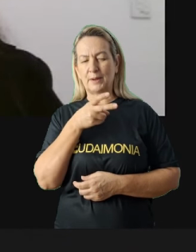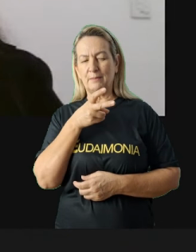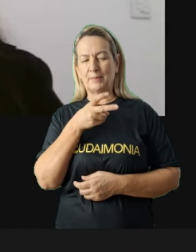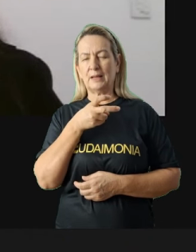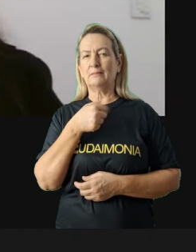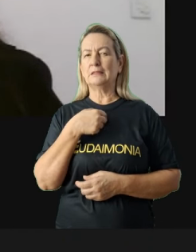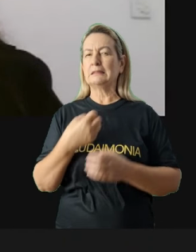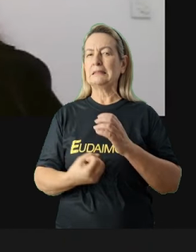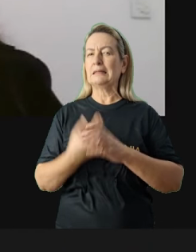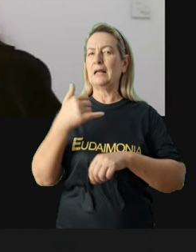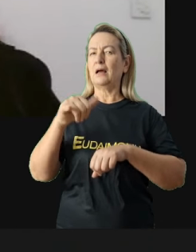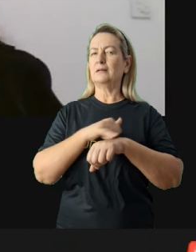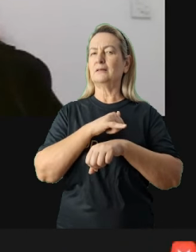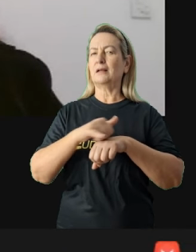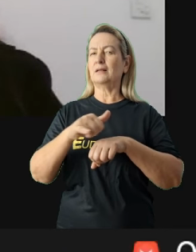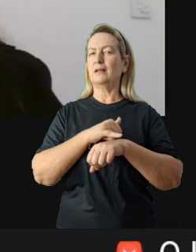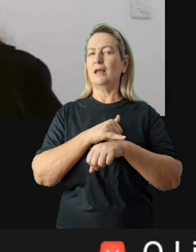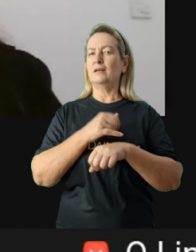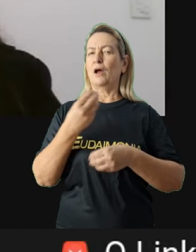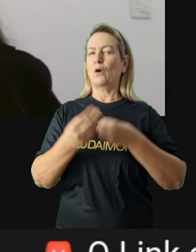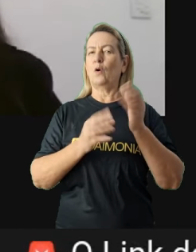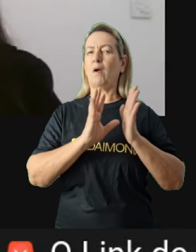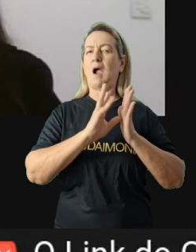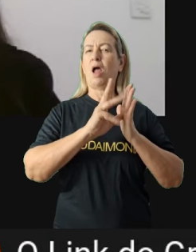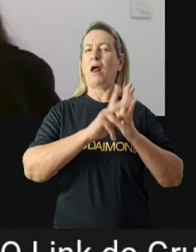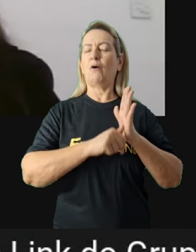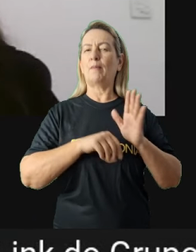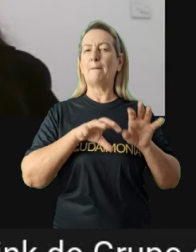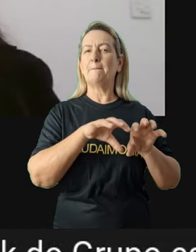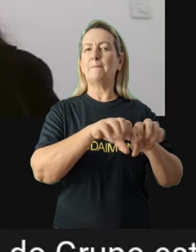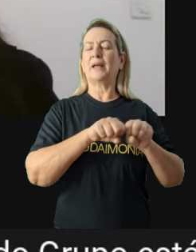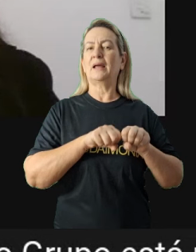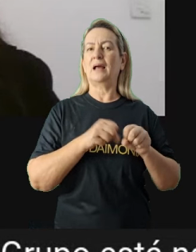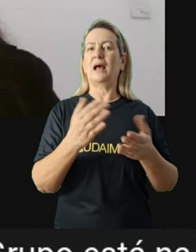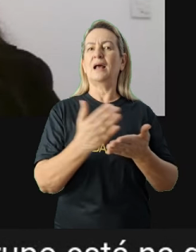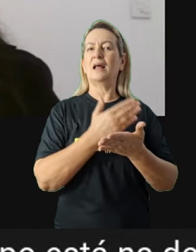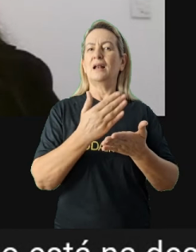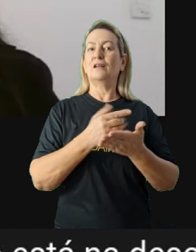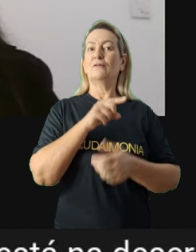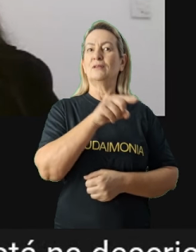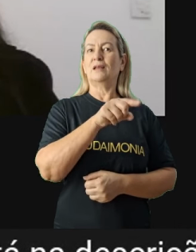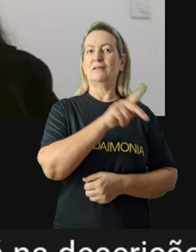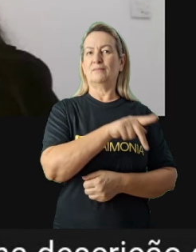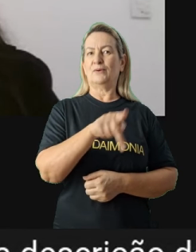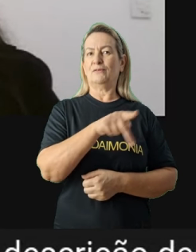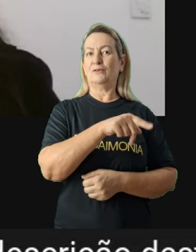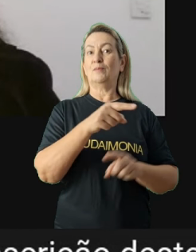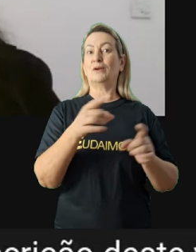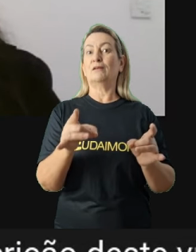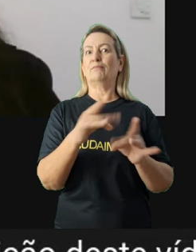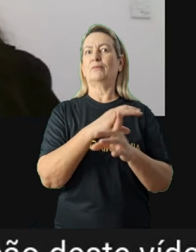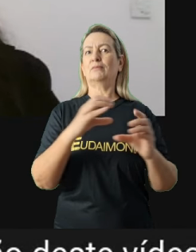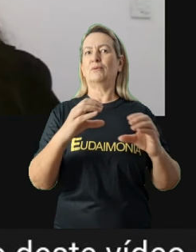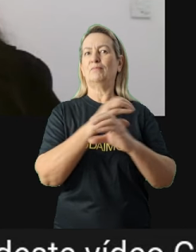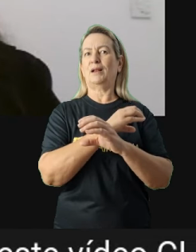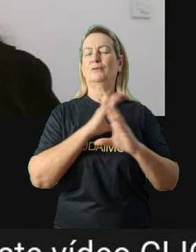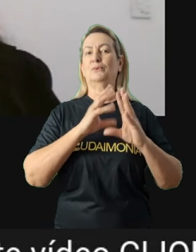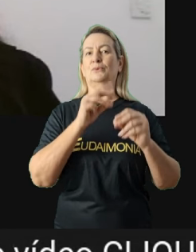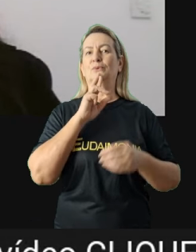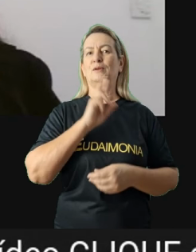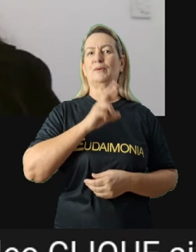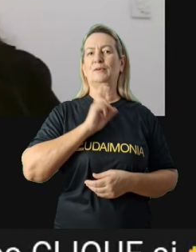falei, eu preciso criar uma estratégia para pegar que aquele livro é o meu é o caminho do meu sucesso,